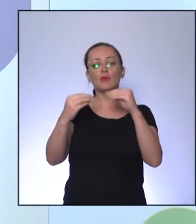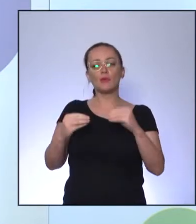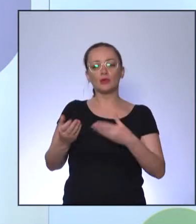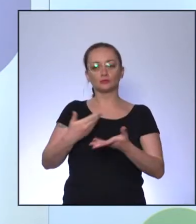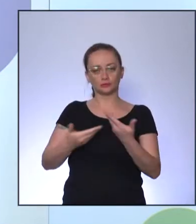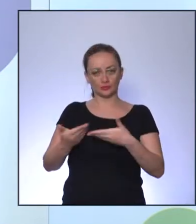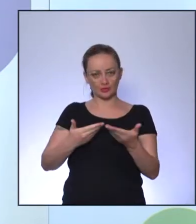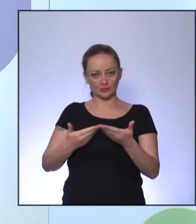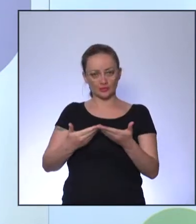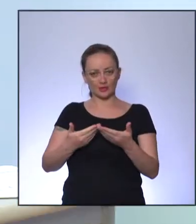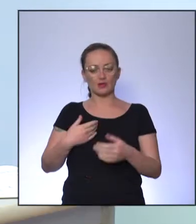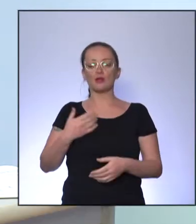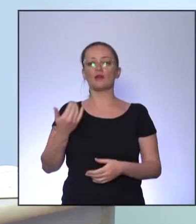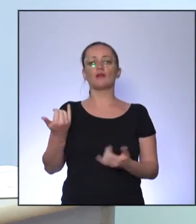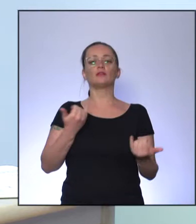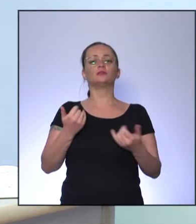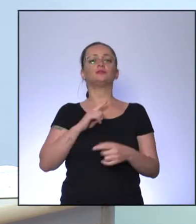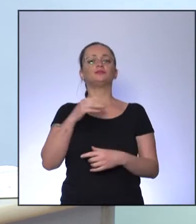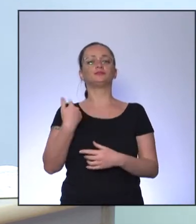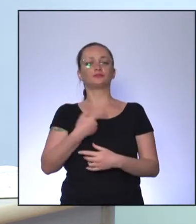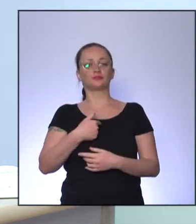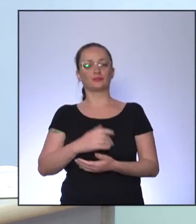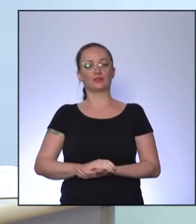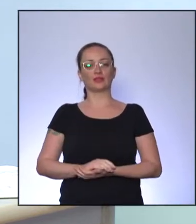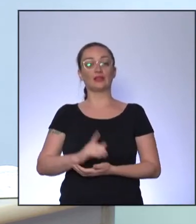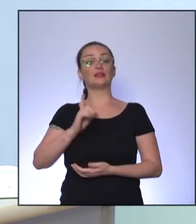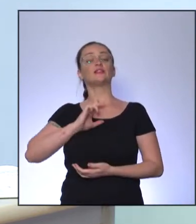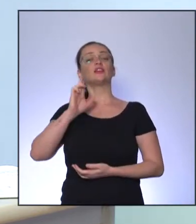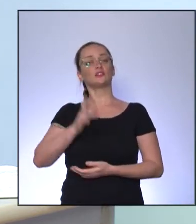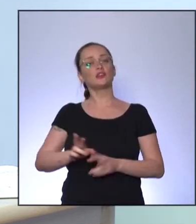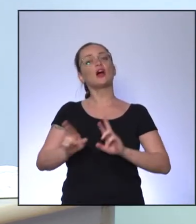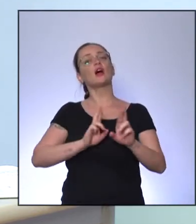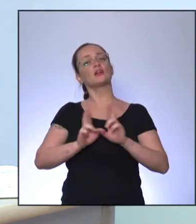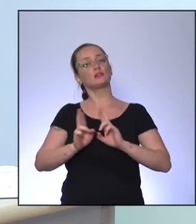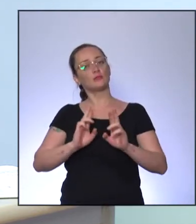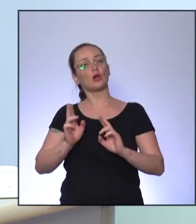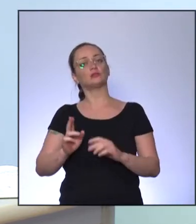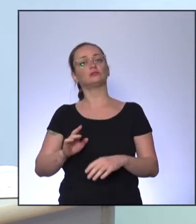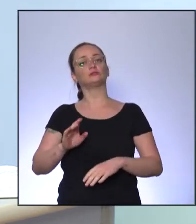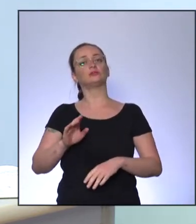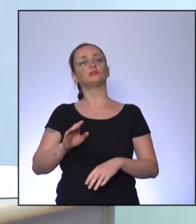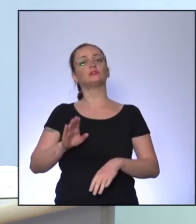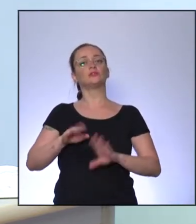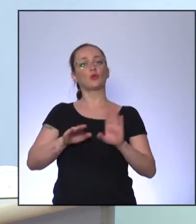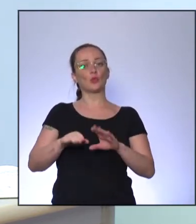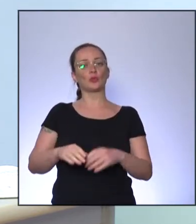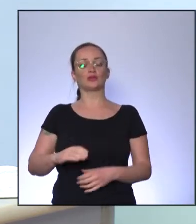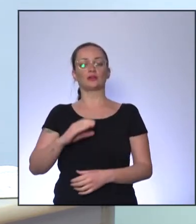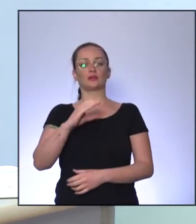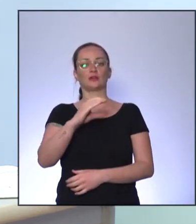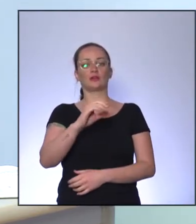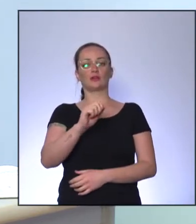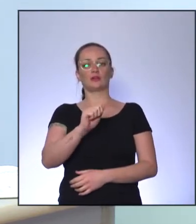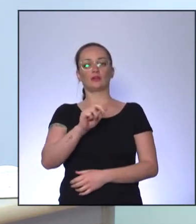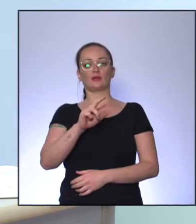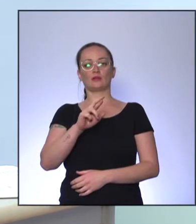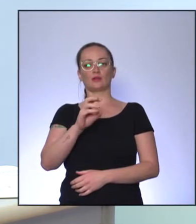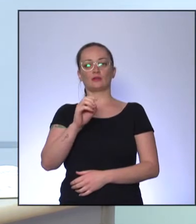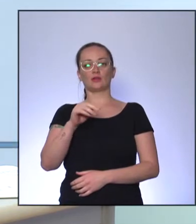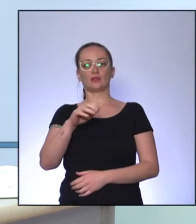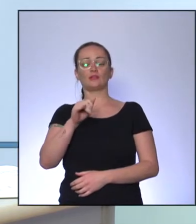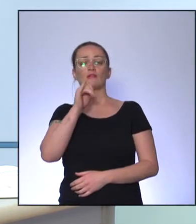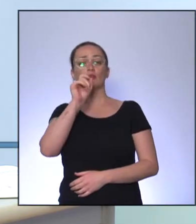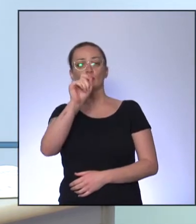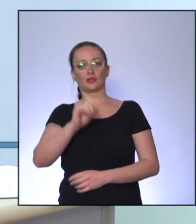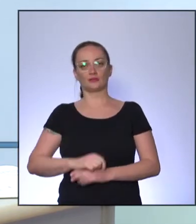Traz um pouquinho para mim, Roberta. Então, nós temos já aqui algumas respostas. Então, a Caroline Silva disse que a importância